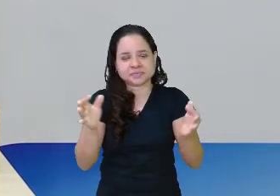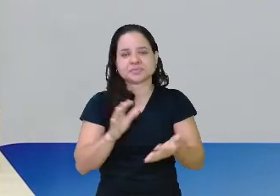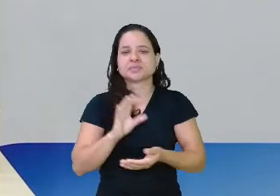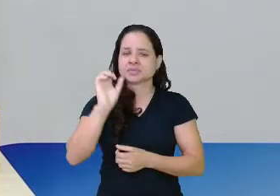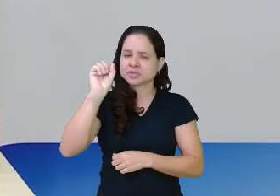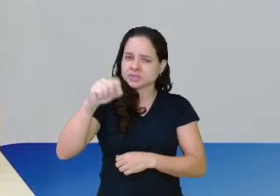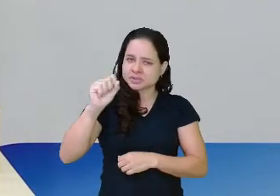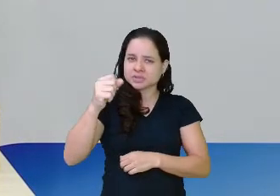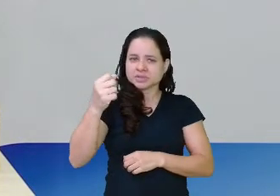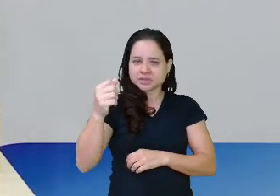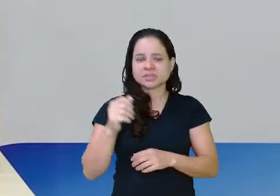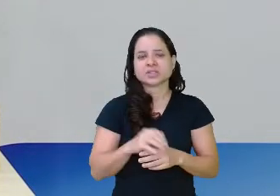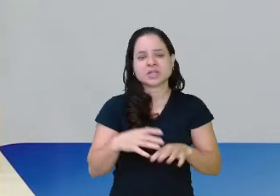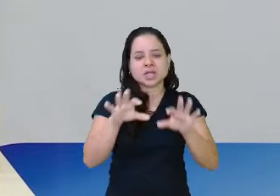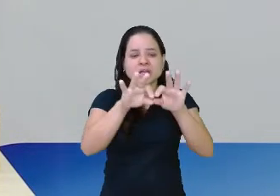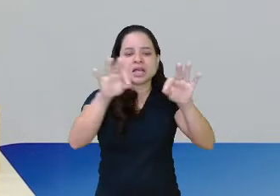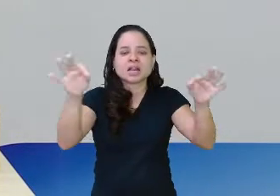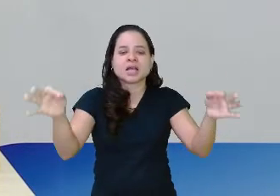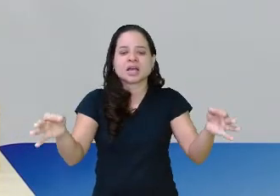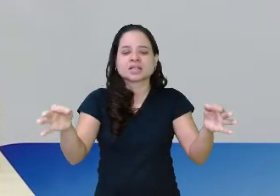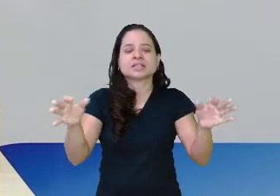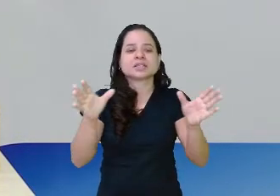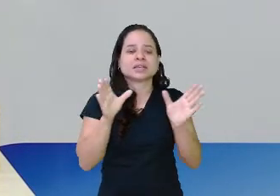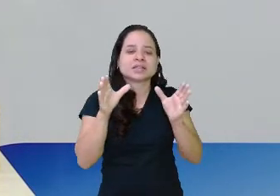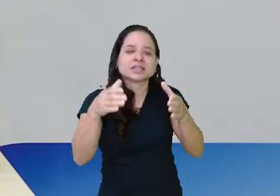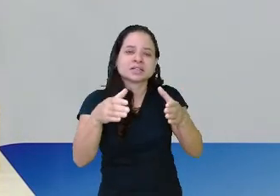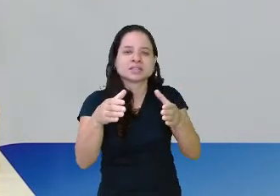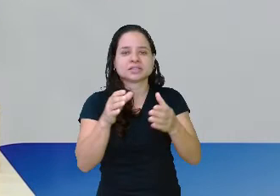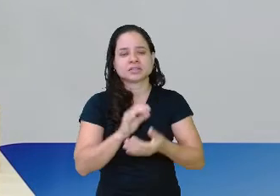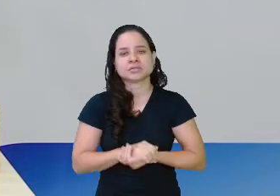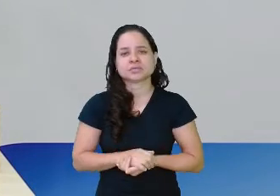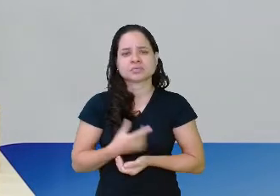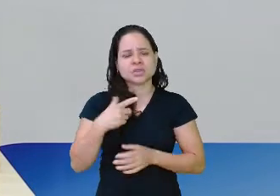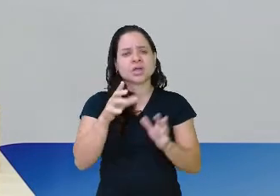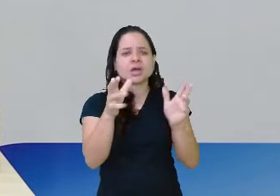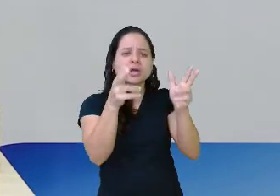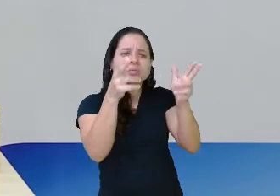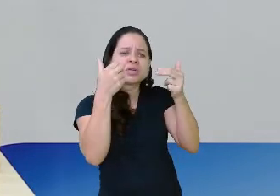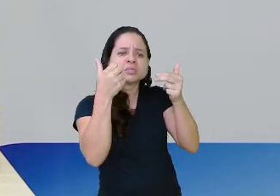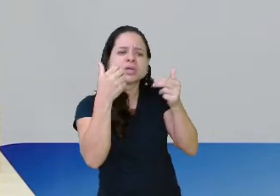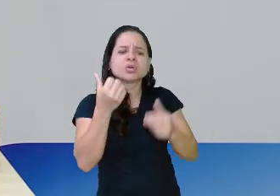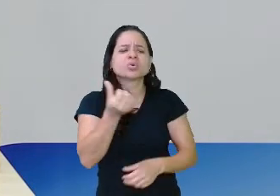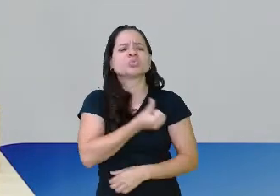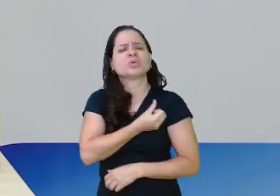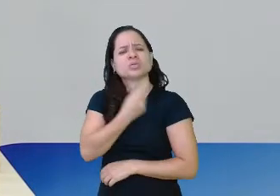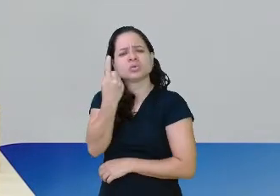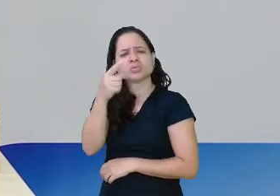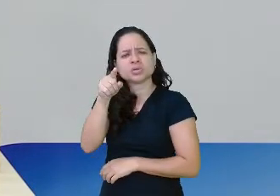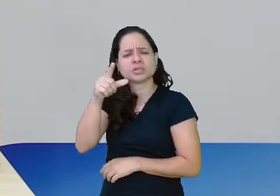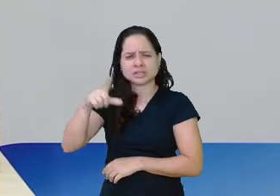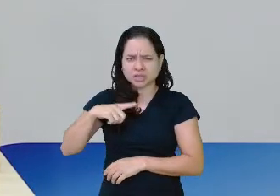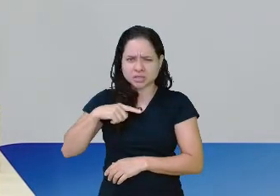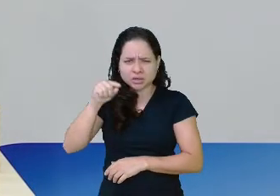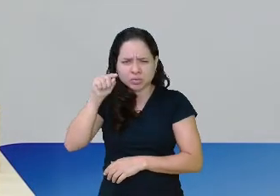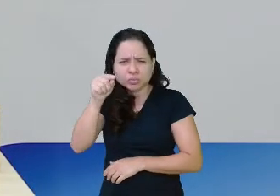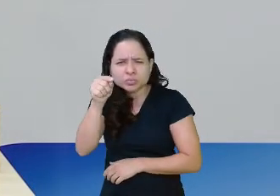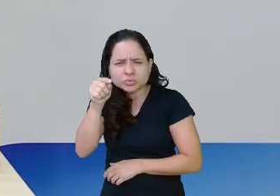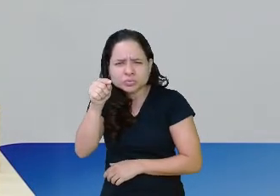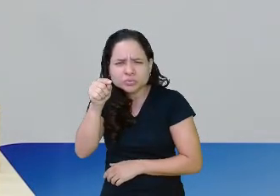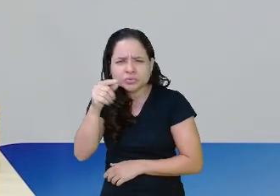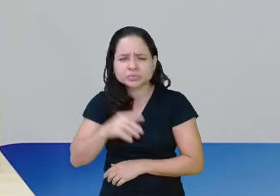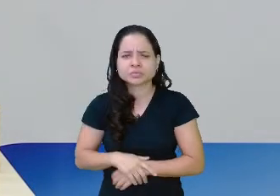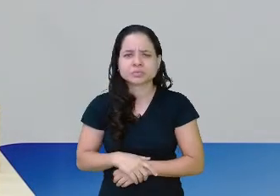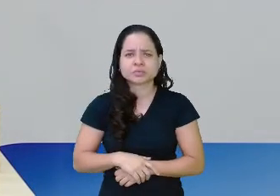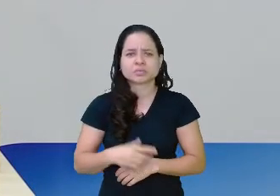Isso, classe das unidades simples. Vocês já repararam que o número 1000, ele tem um pontinho? É porque eu estou